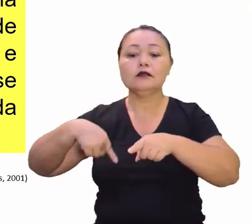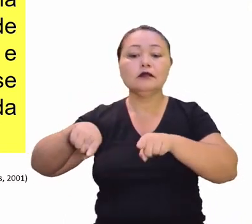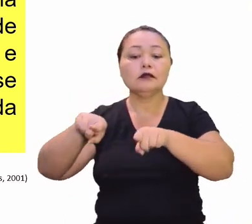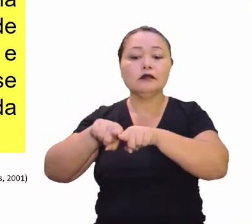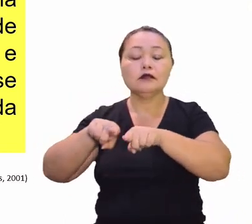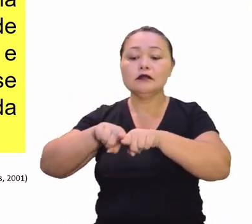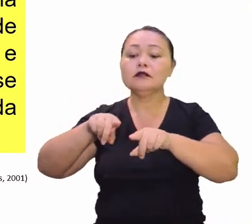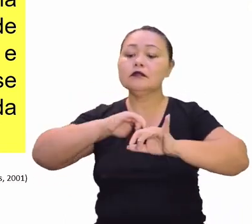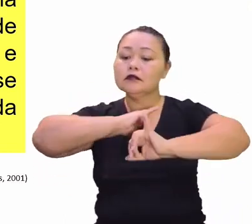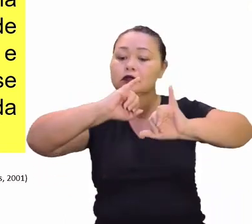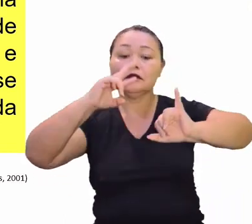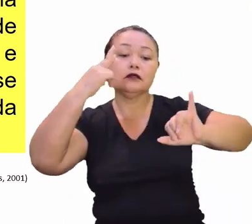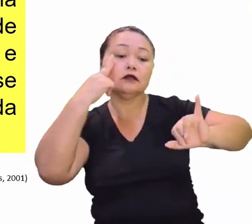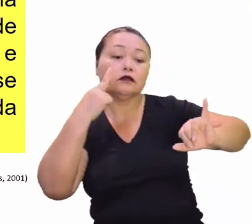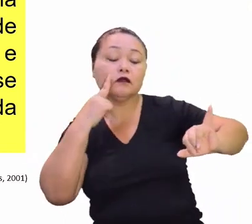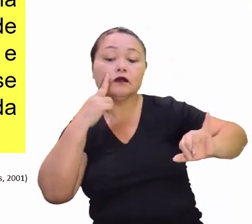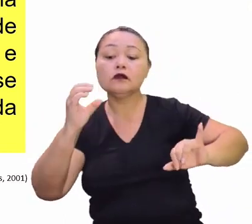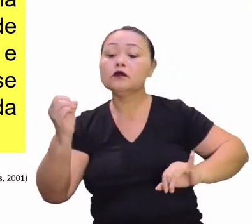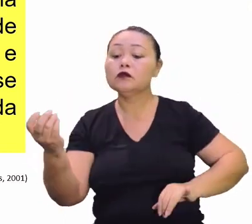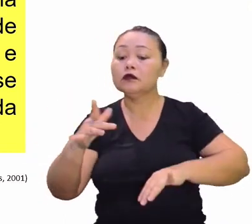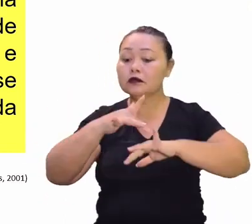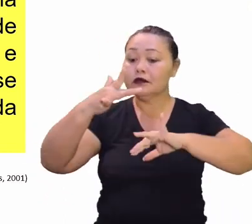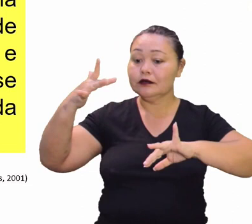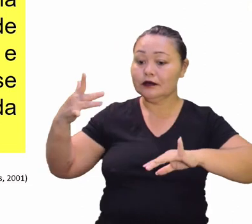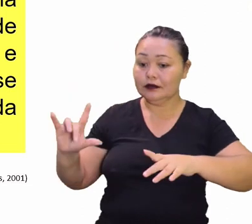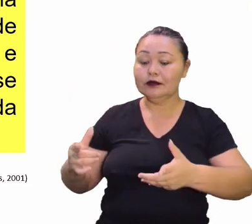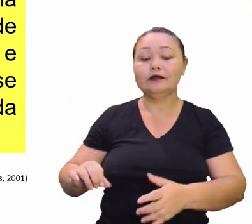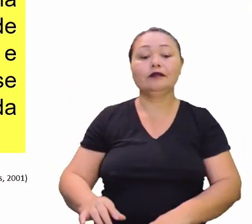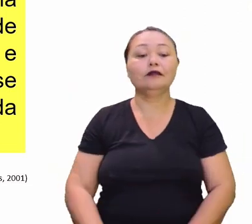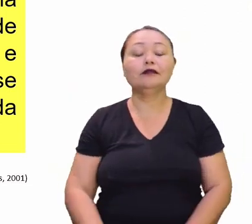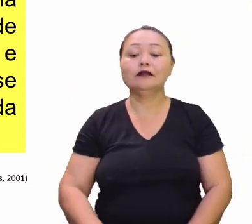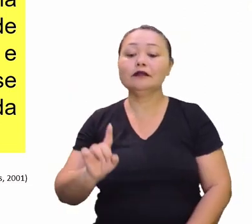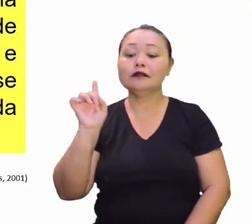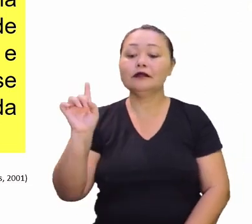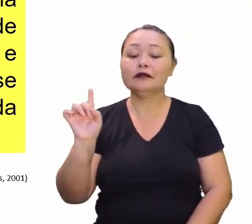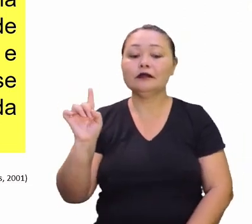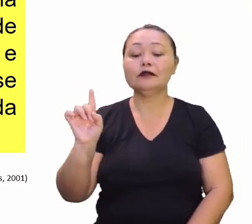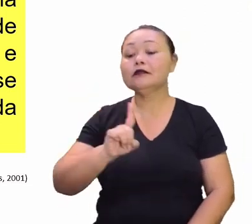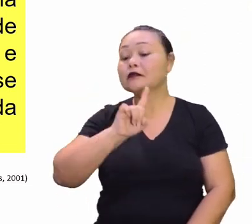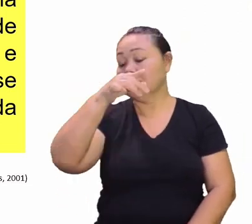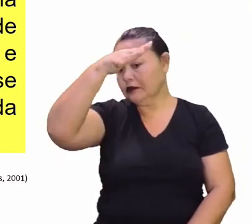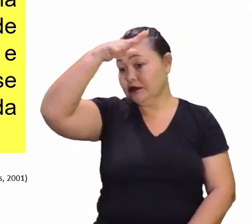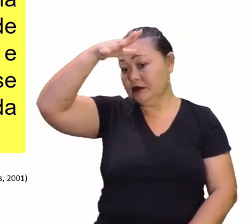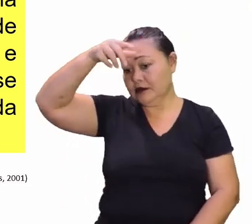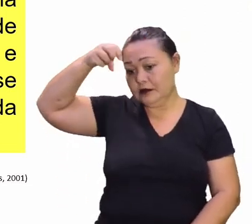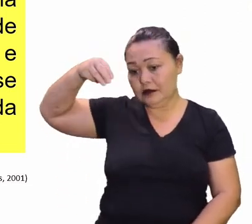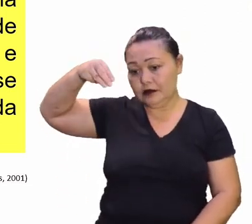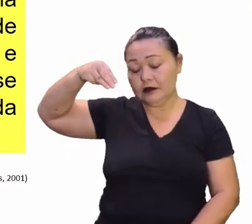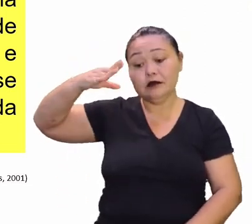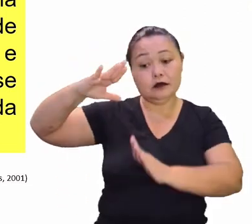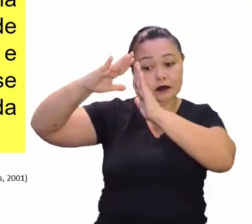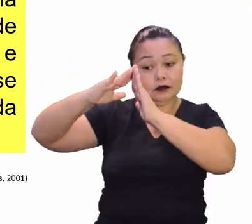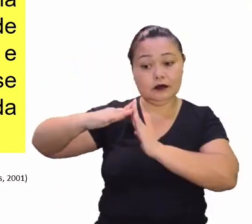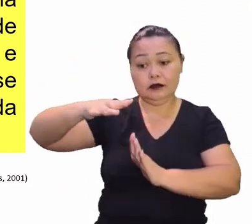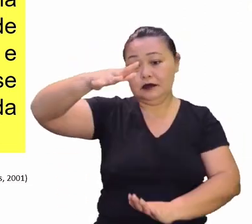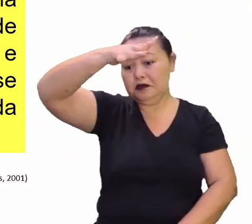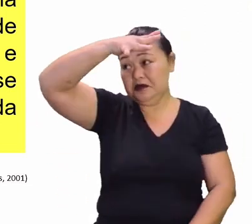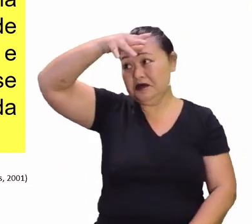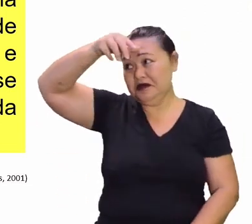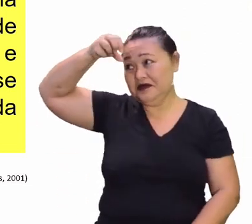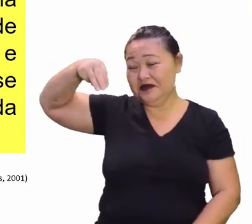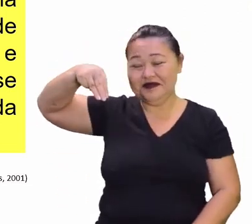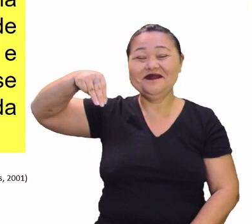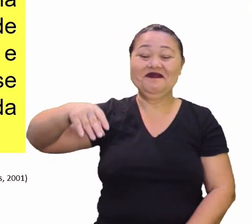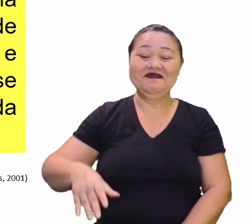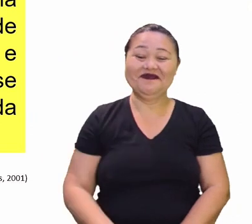vezes, em propaganda, Rondônia, o novo Eldorado. É, isso mesmo. Eu estava lá em Manaus, morava em Manaus.